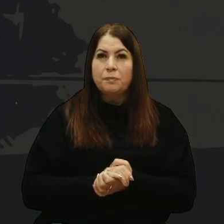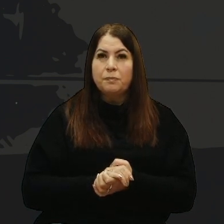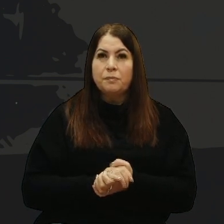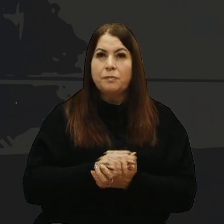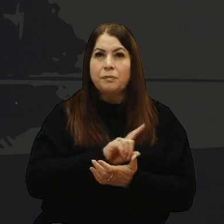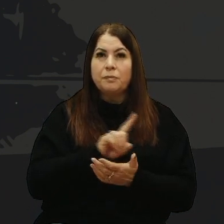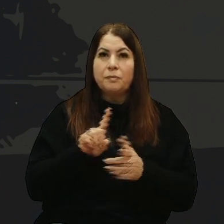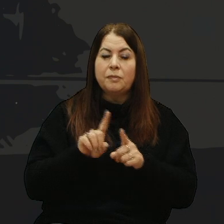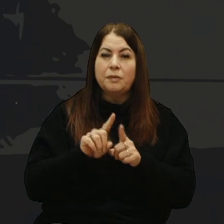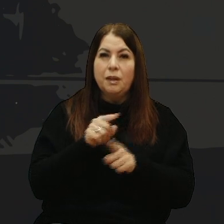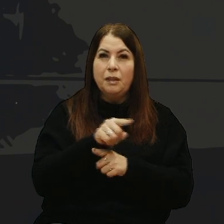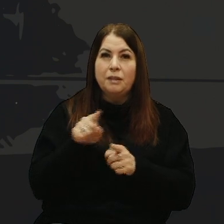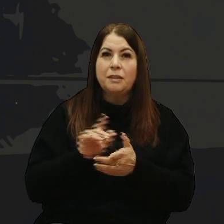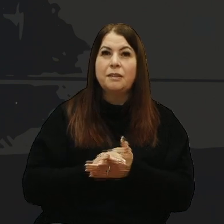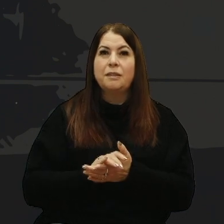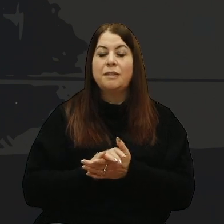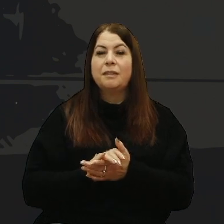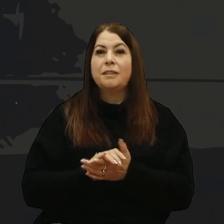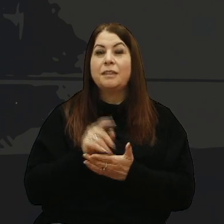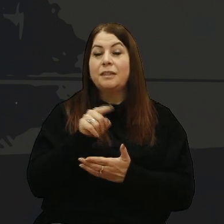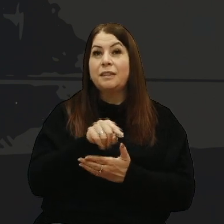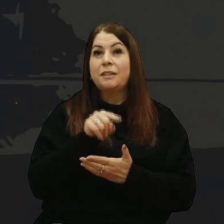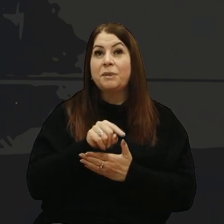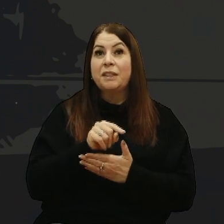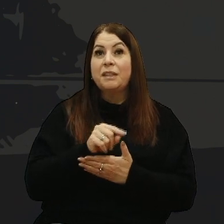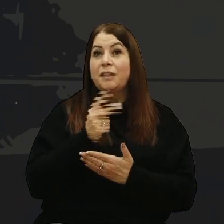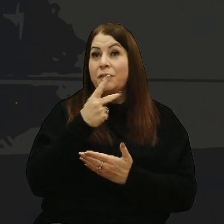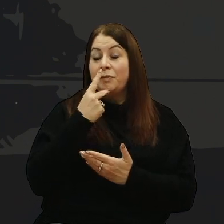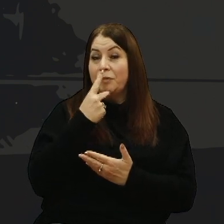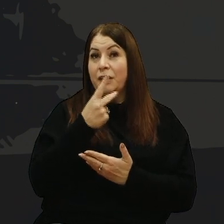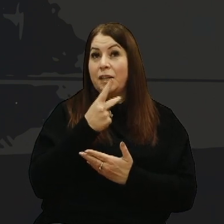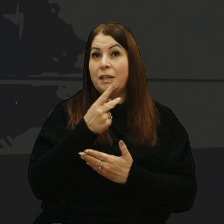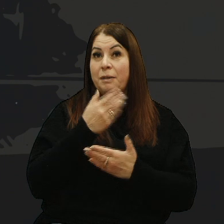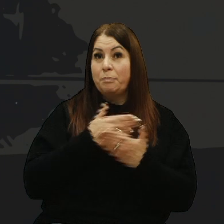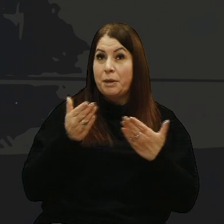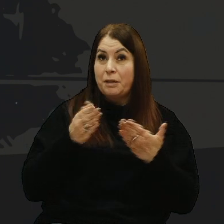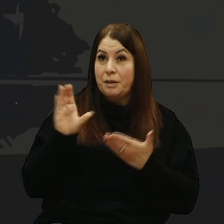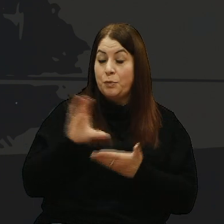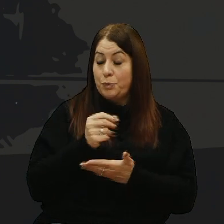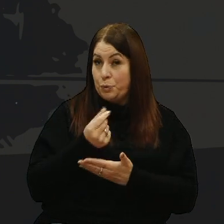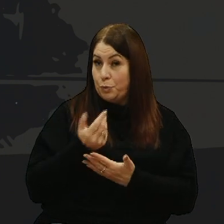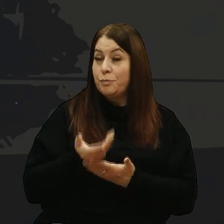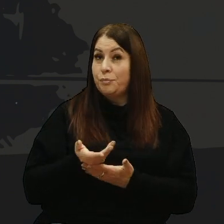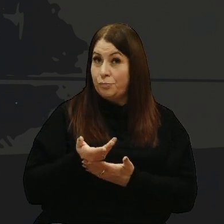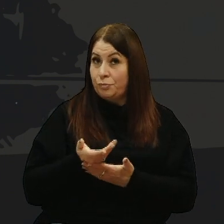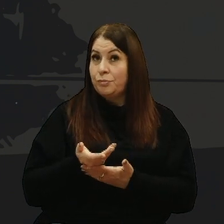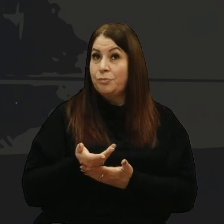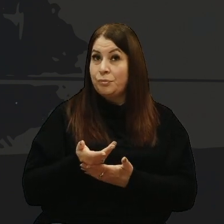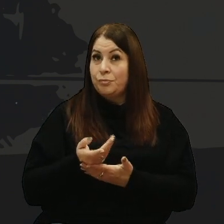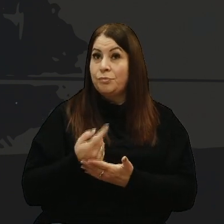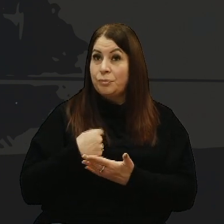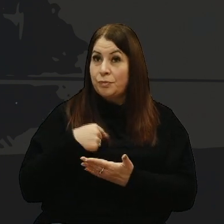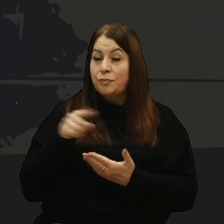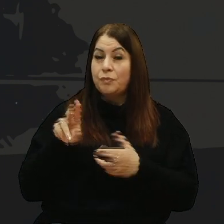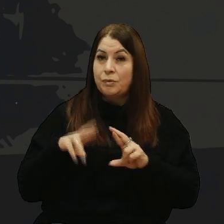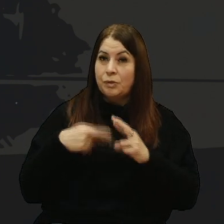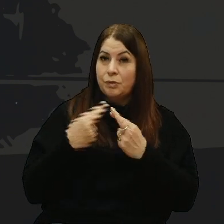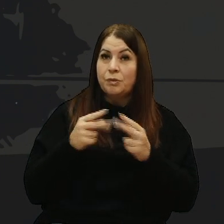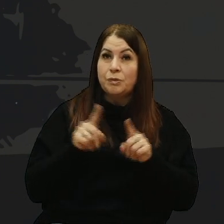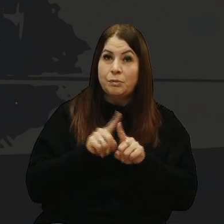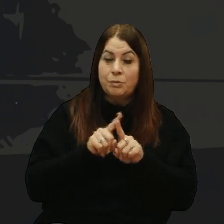eu lembro de que a gente chegou até em falar em perder o recurso. Eu estive nas reuniões